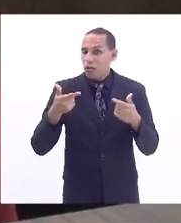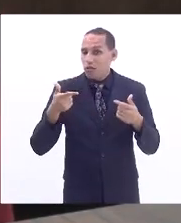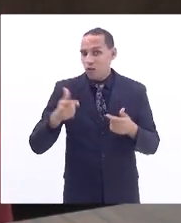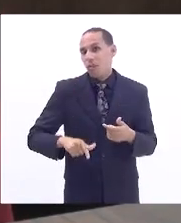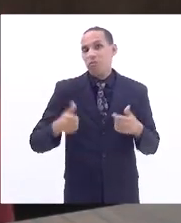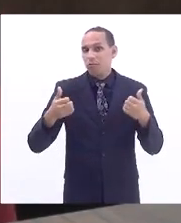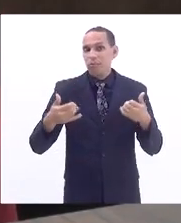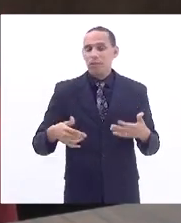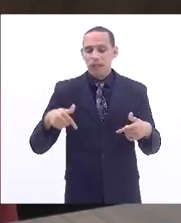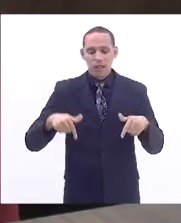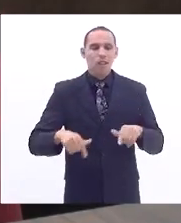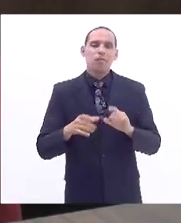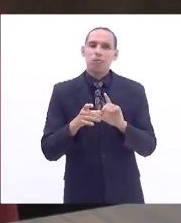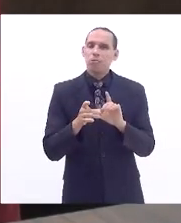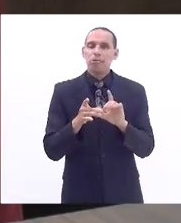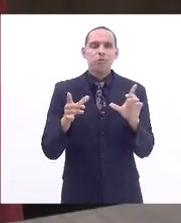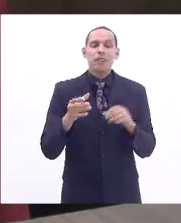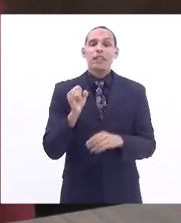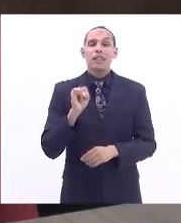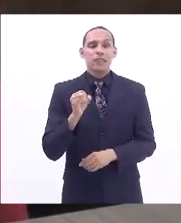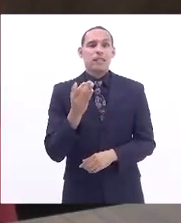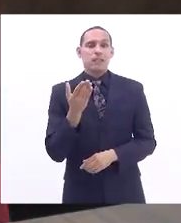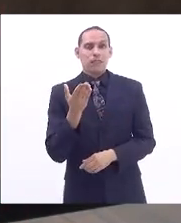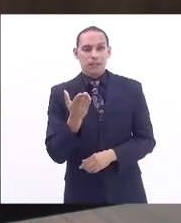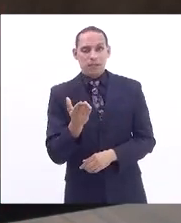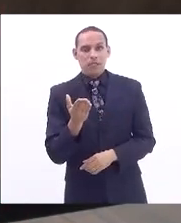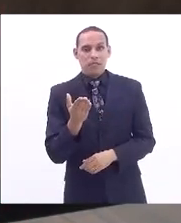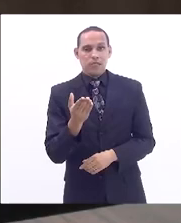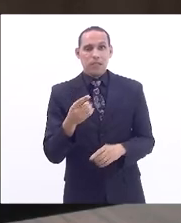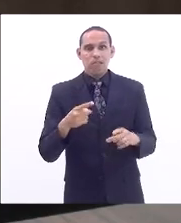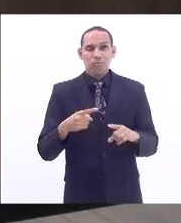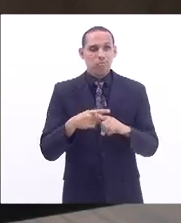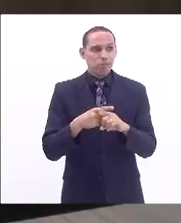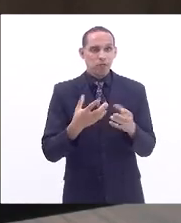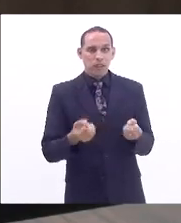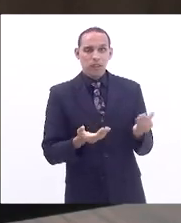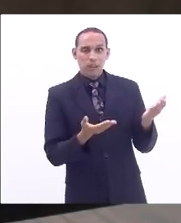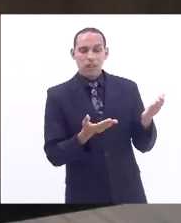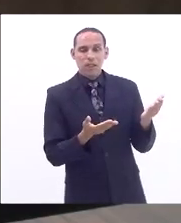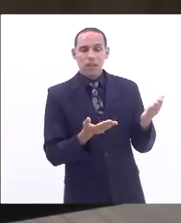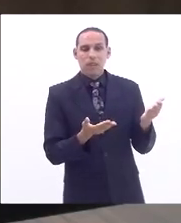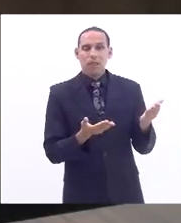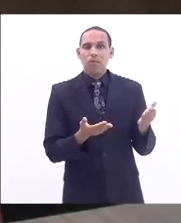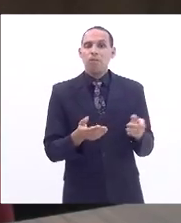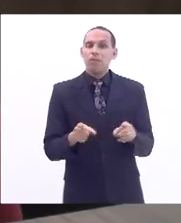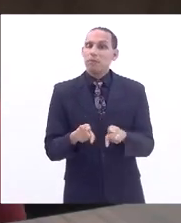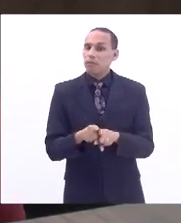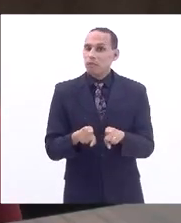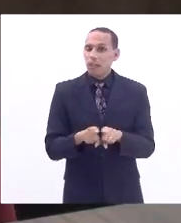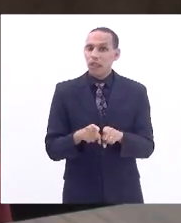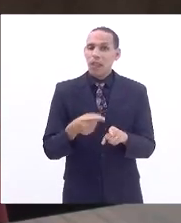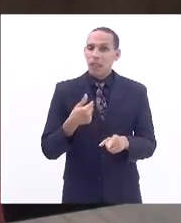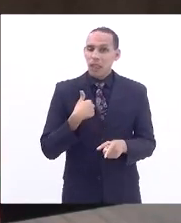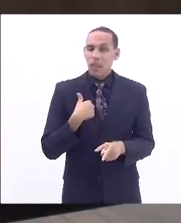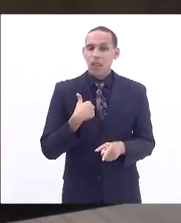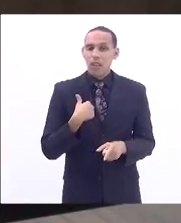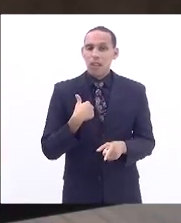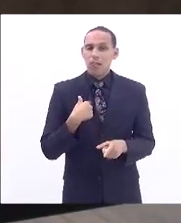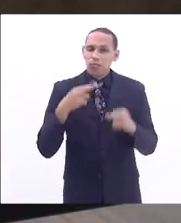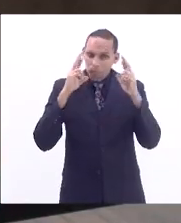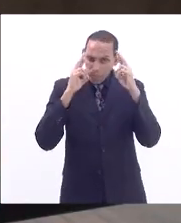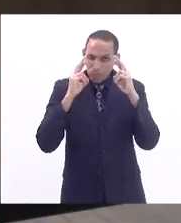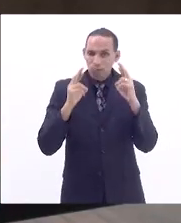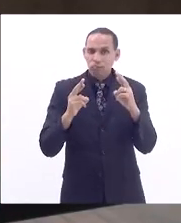casa pessoa que também democráticas posso silêncio se abrirá divergente Deputado Luiz Paulo vossa excelência Inclusive eu vou para o